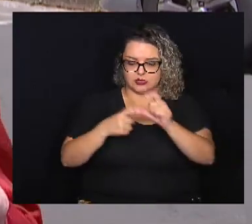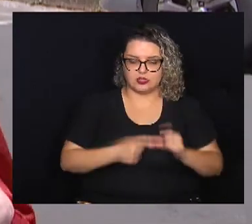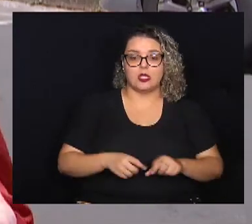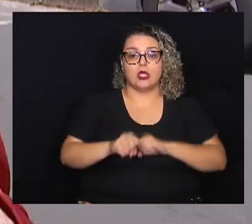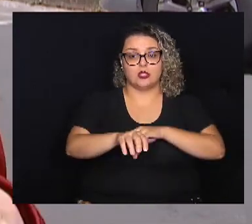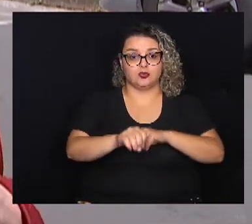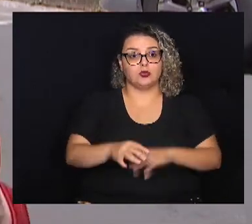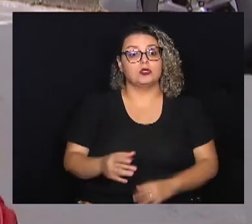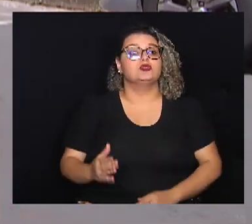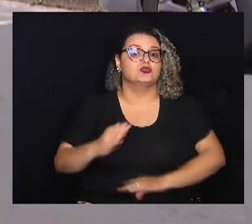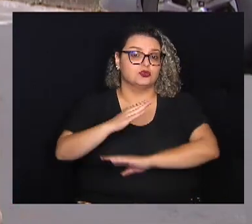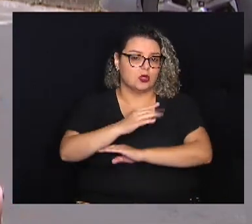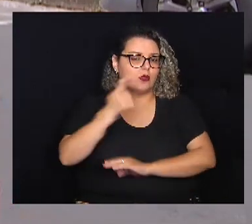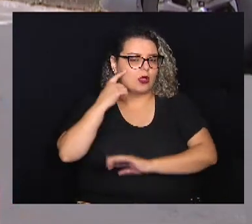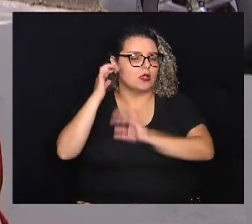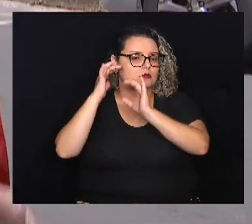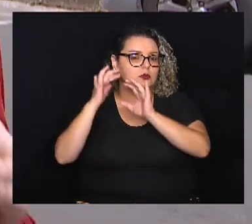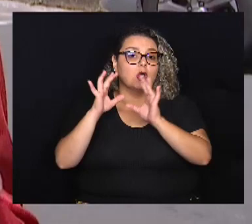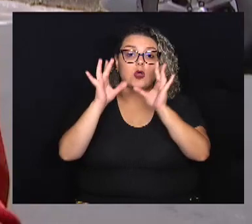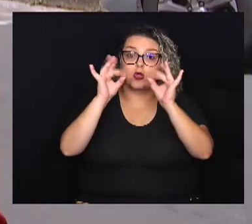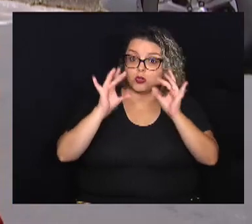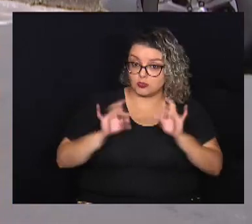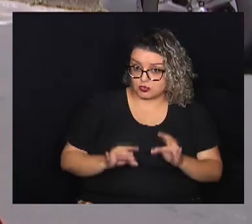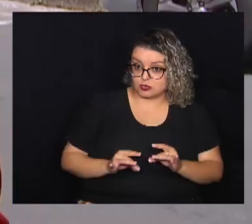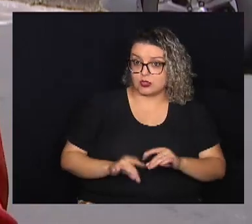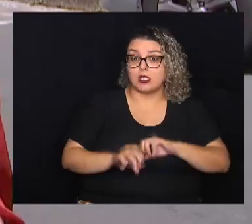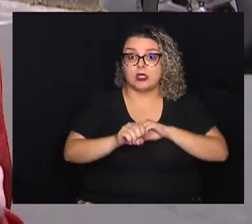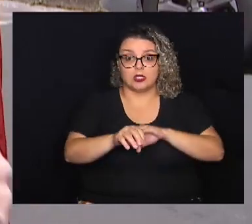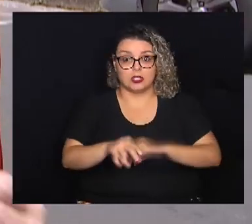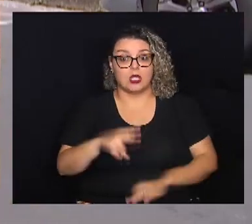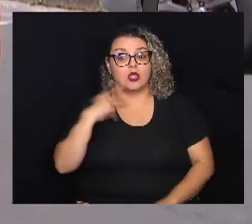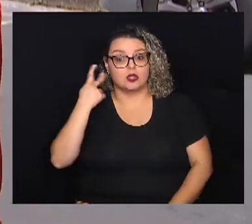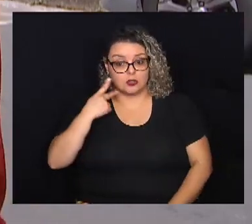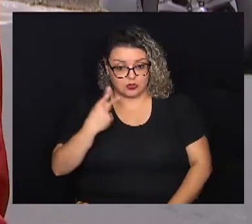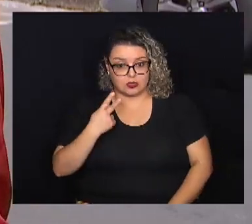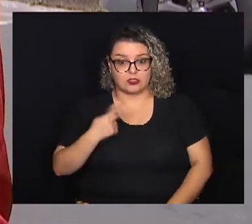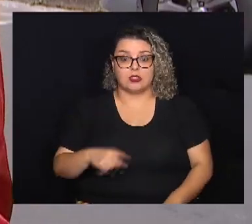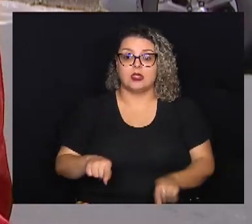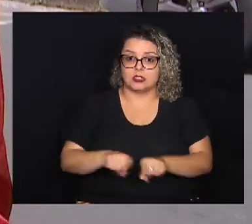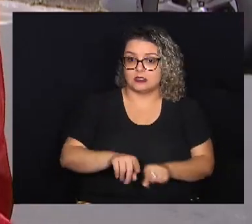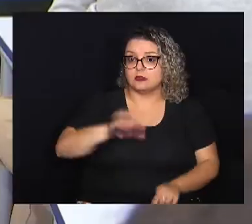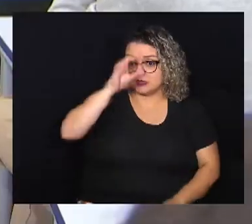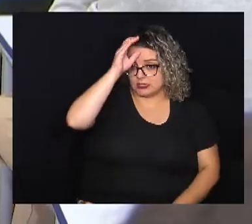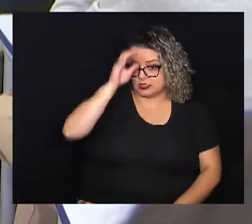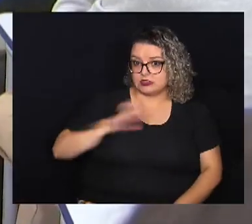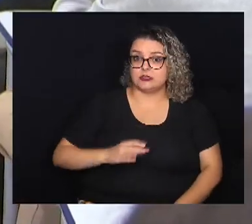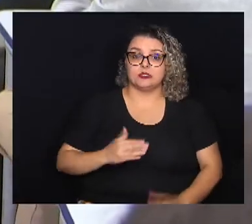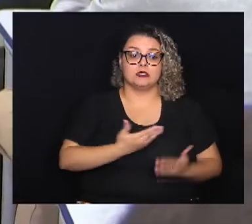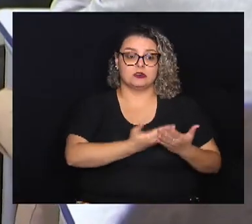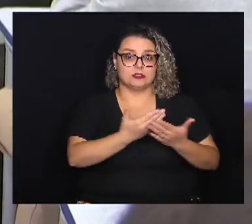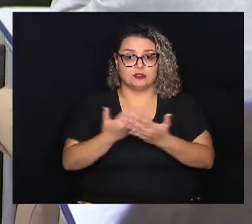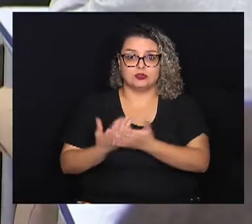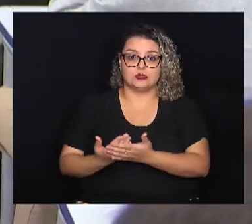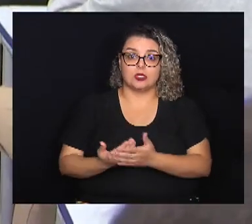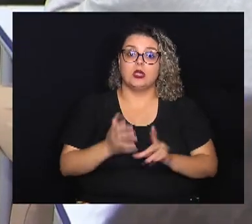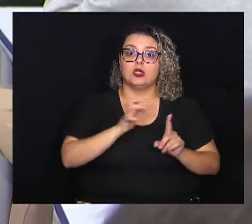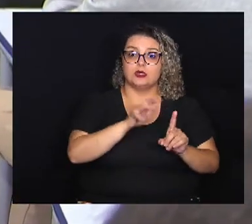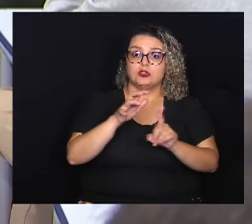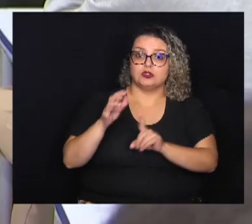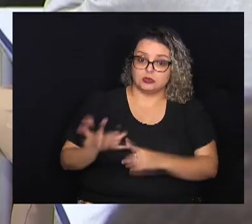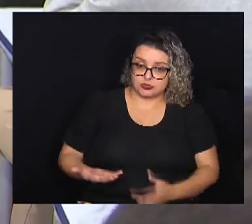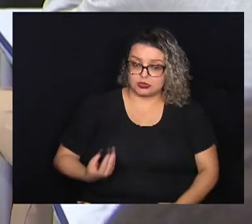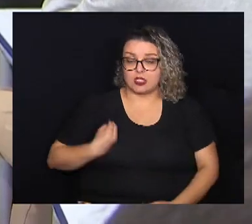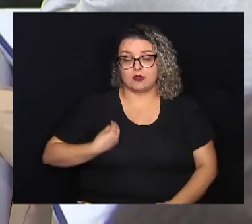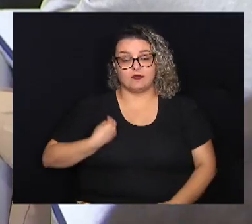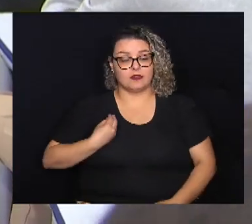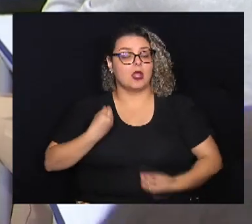pensada para que houvesse o aprofundamento da educação política e de cidadania dos estudantes Interfere na vida deles como eles